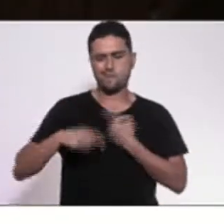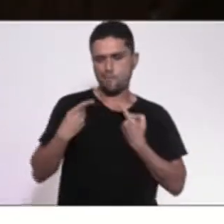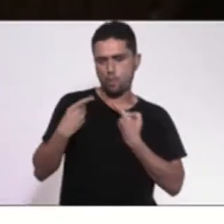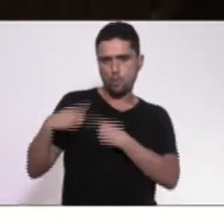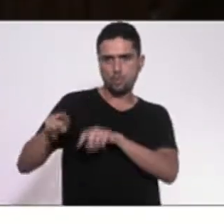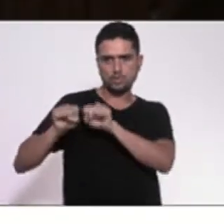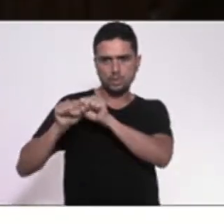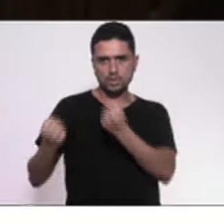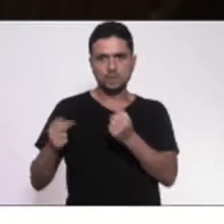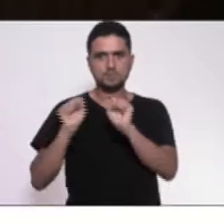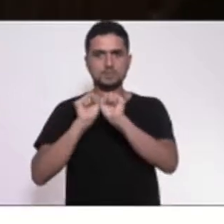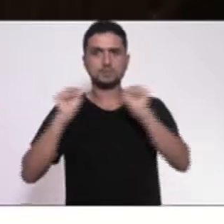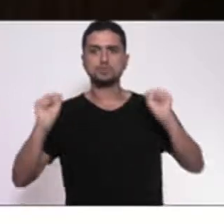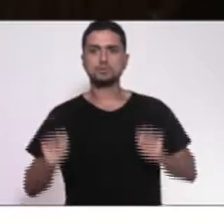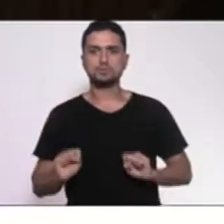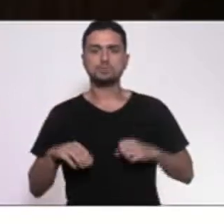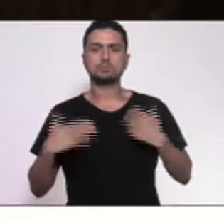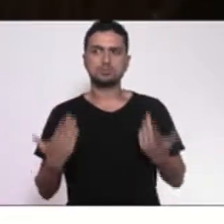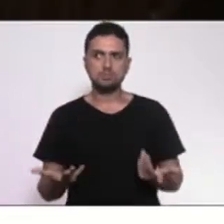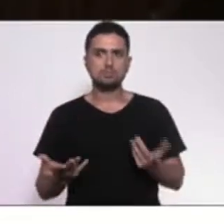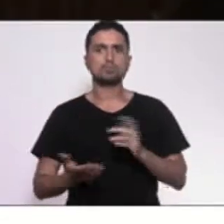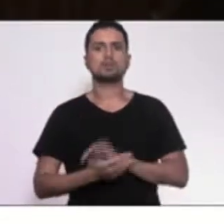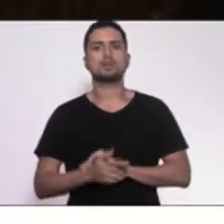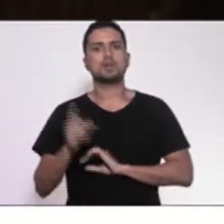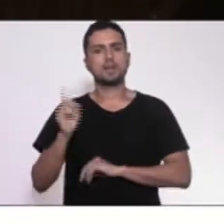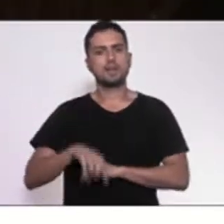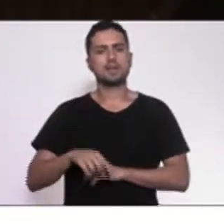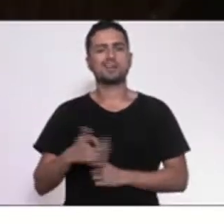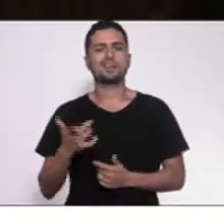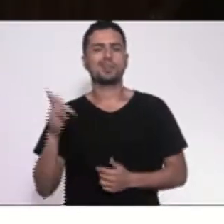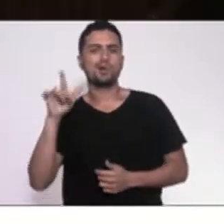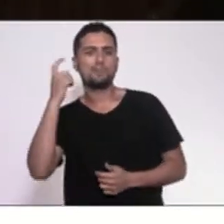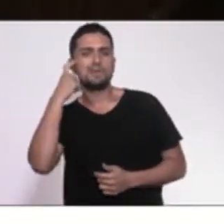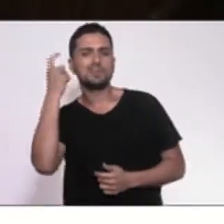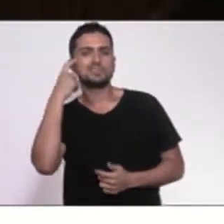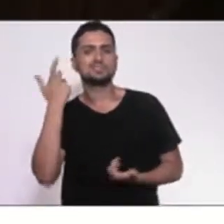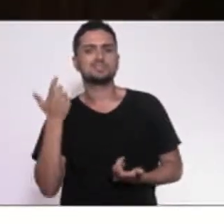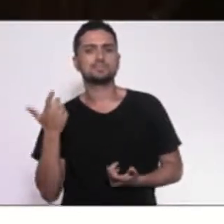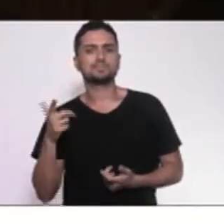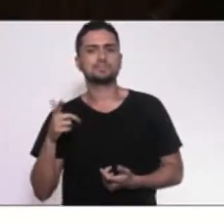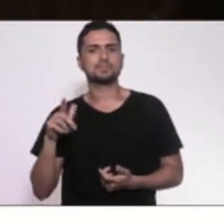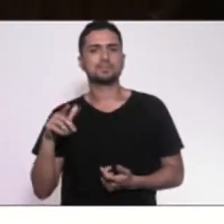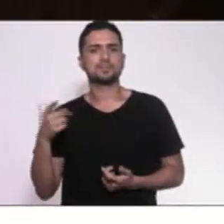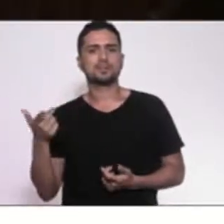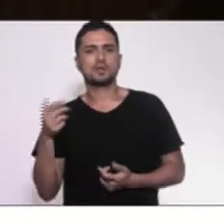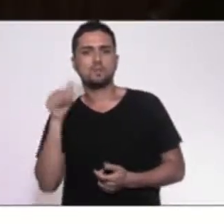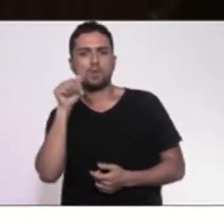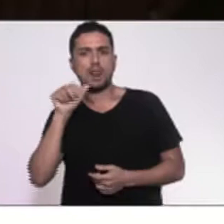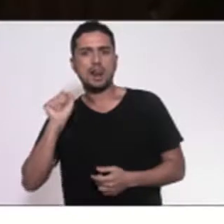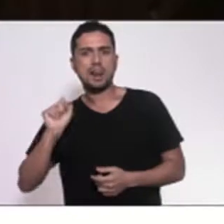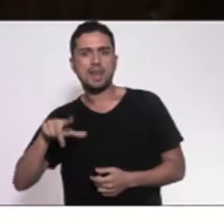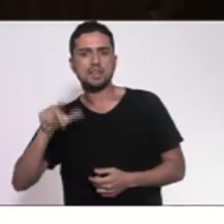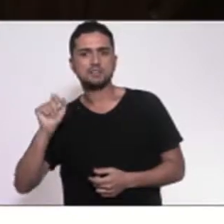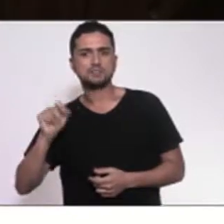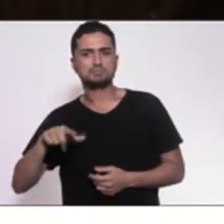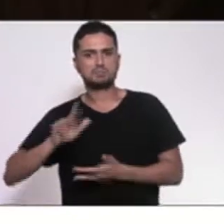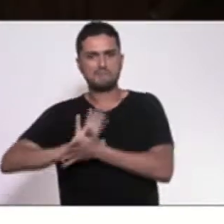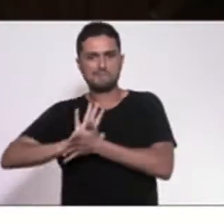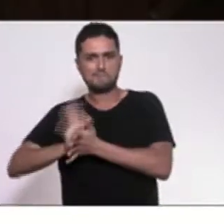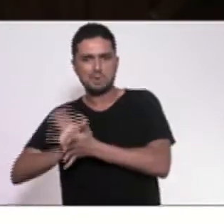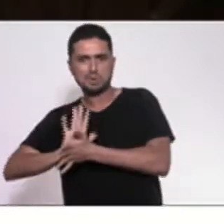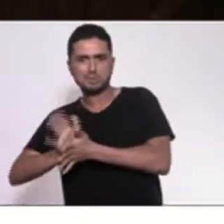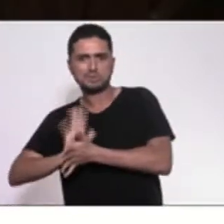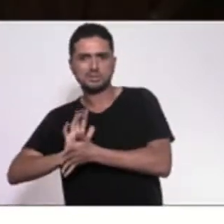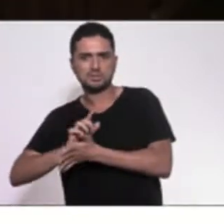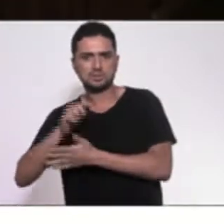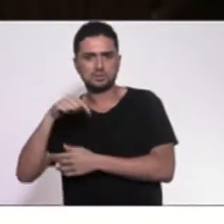jogada ao chão, porque essa lógica que vê a lesbofobia como algo central na